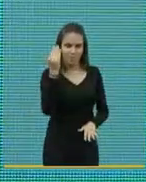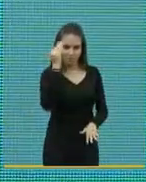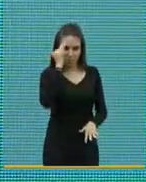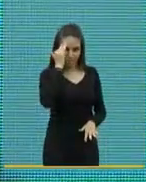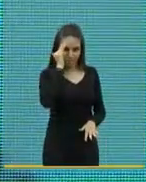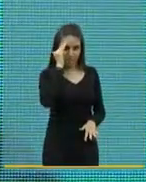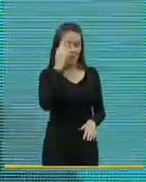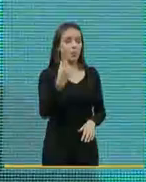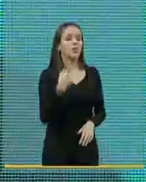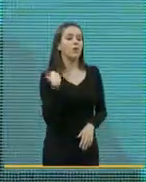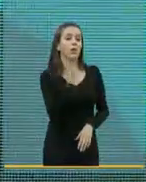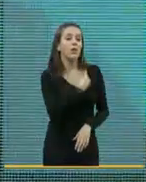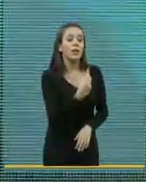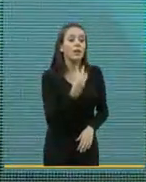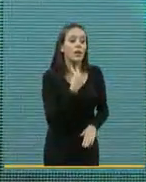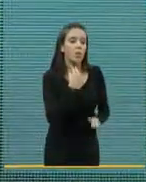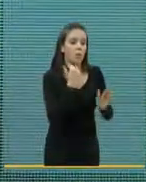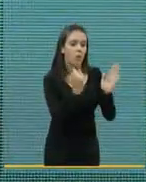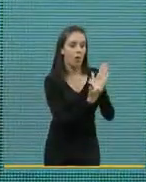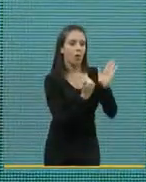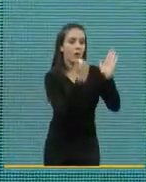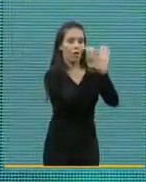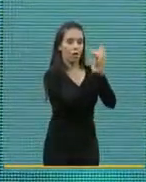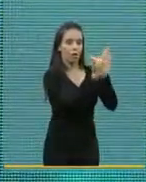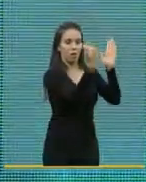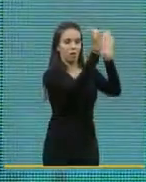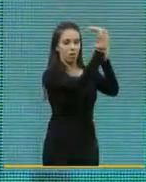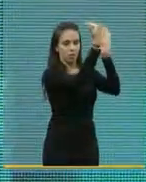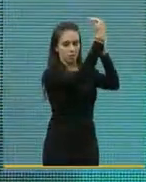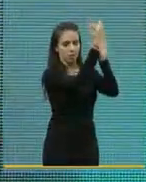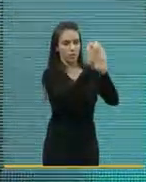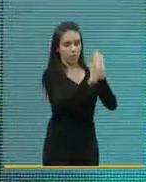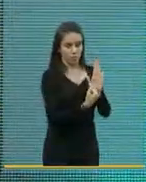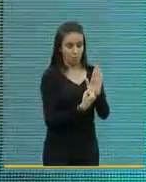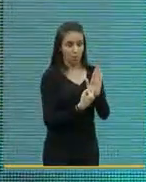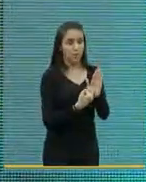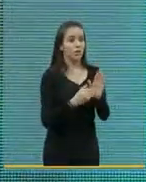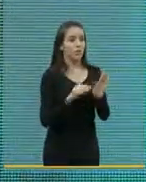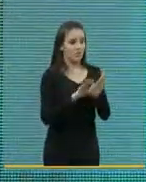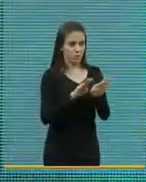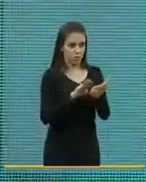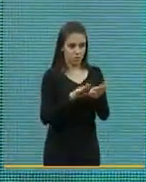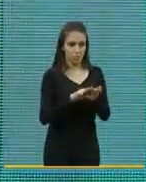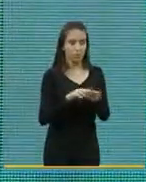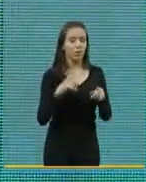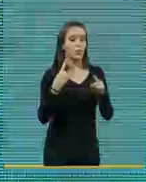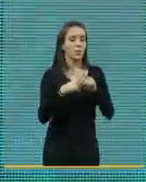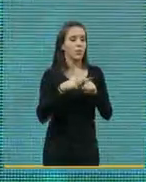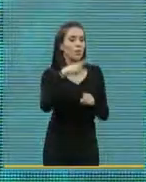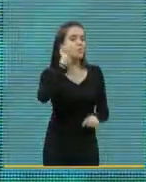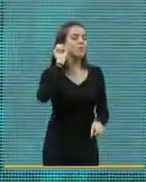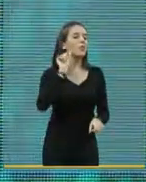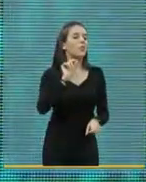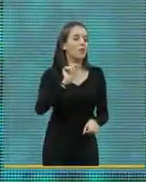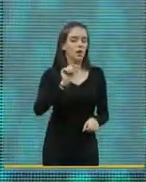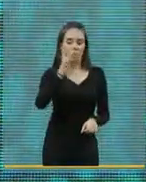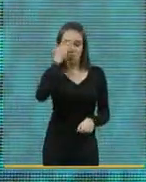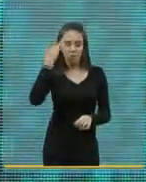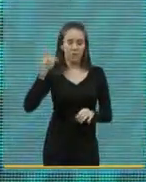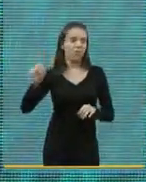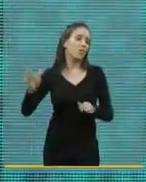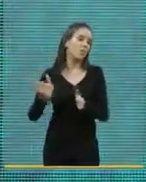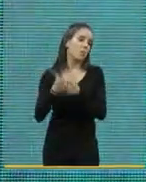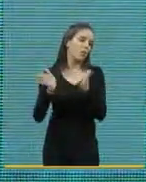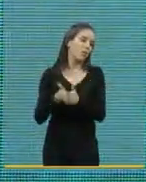aumentar ainda mais a carga tributária dos brasileiros principalmente impostos que prejudicam os mais pobres